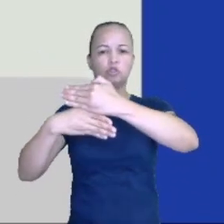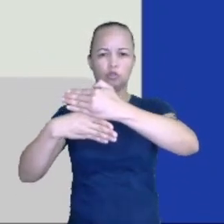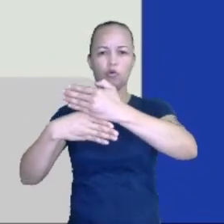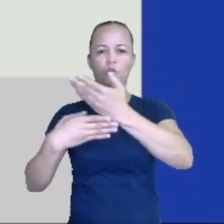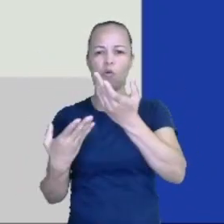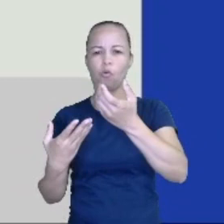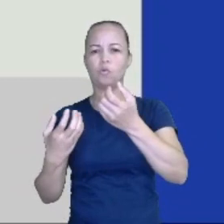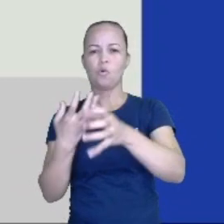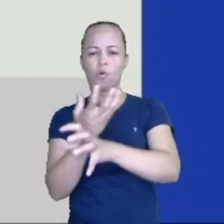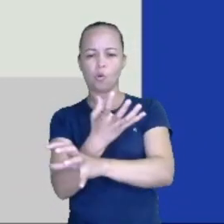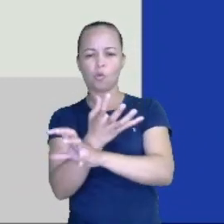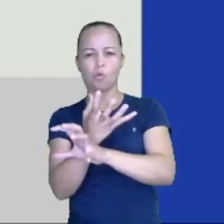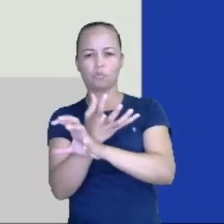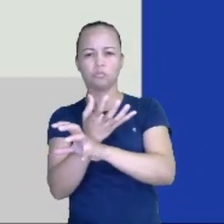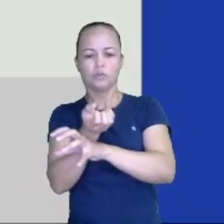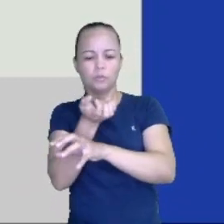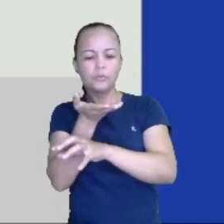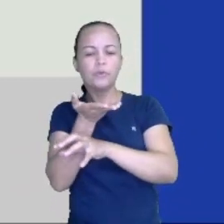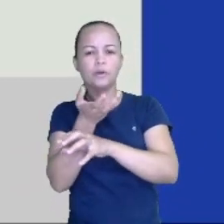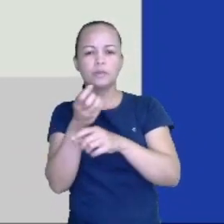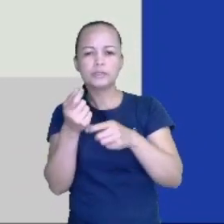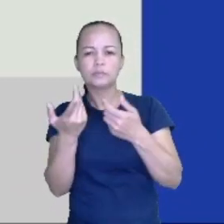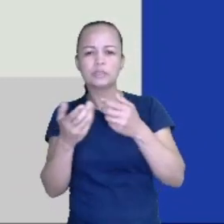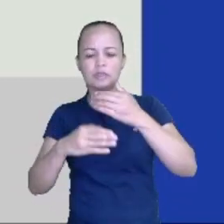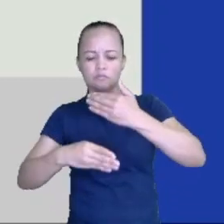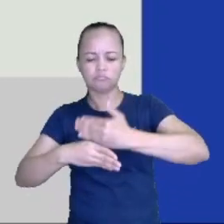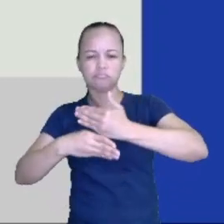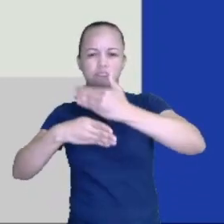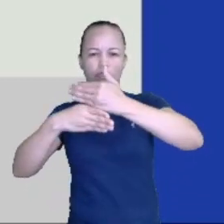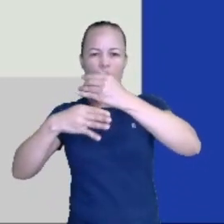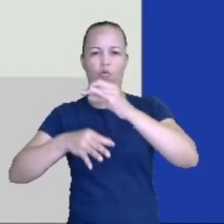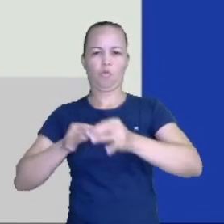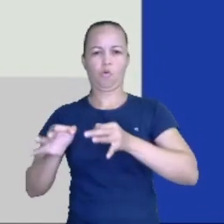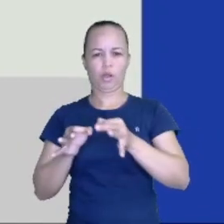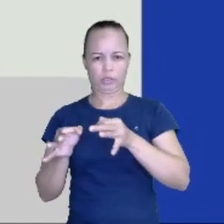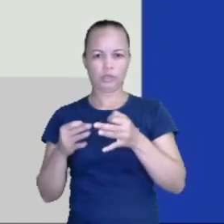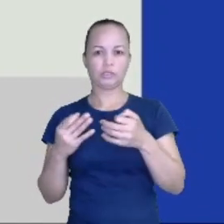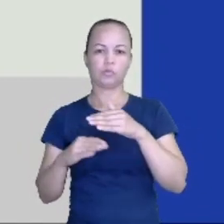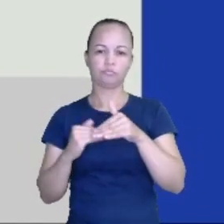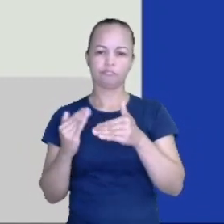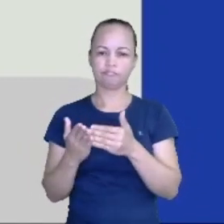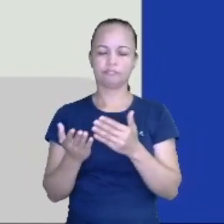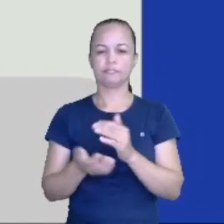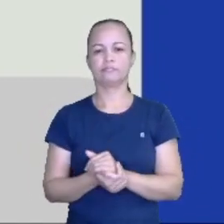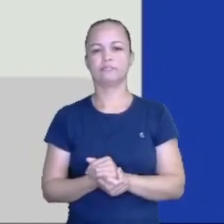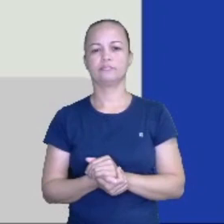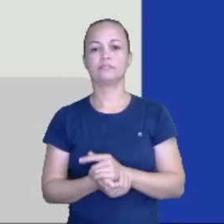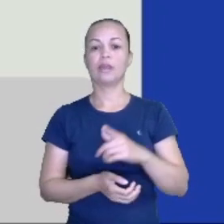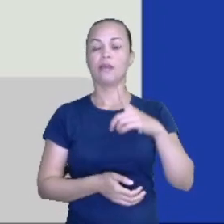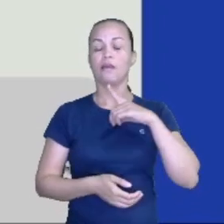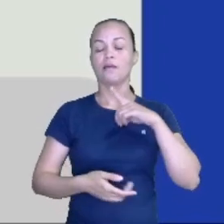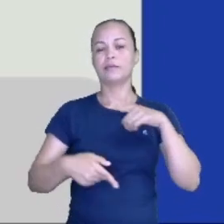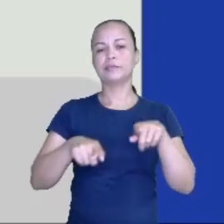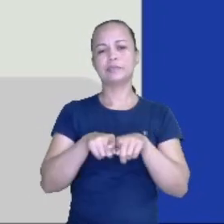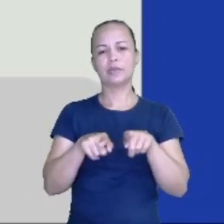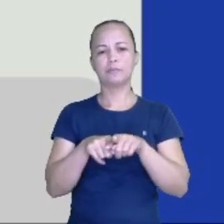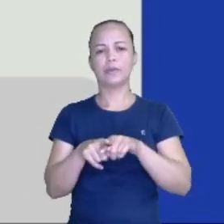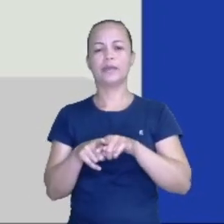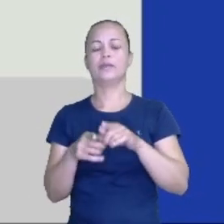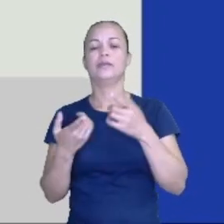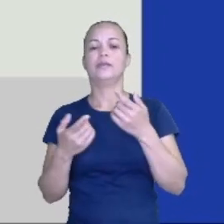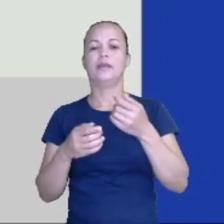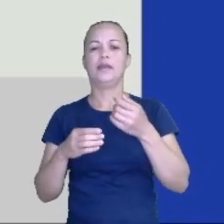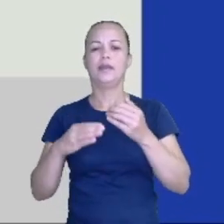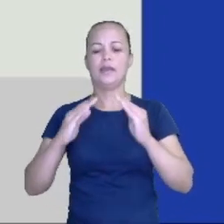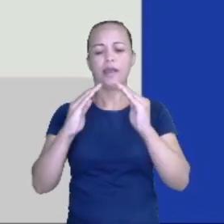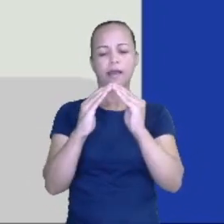com cimento, tem aquela construção todinha. Eu tenho também iglu, que são blocos